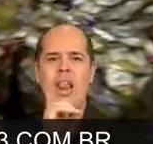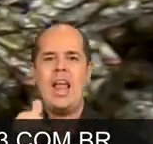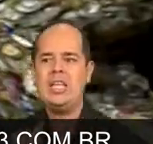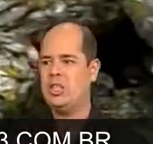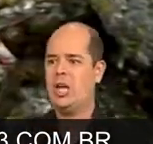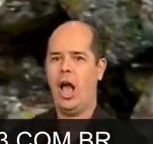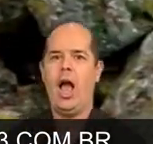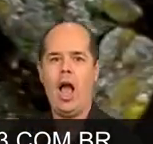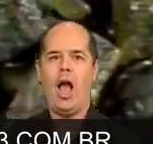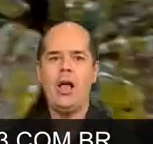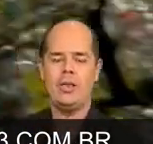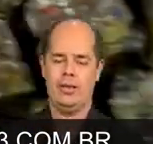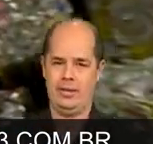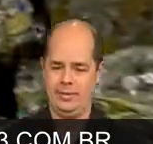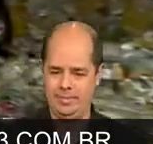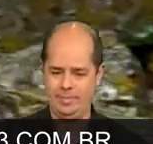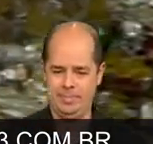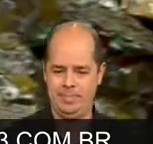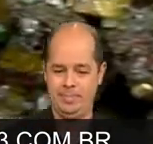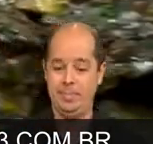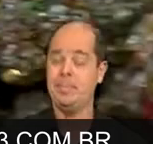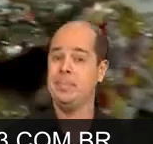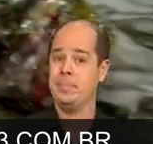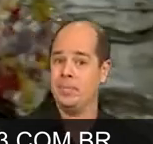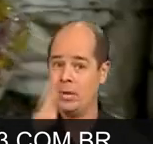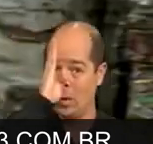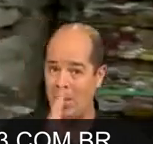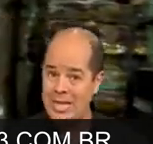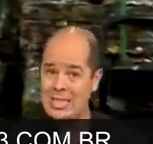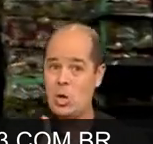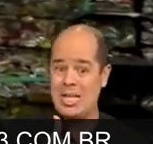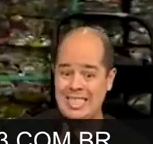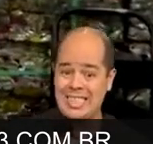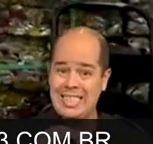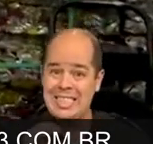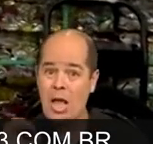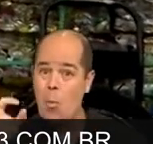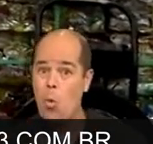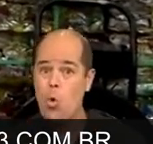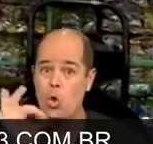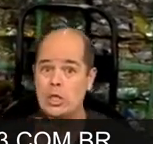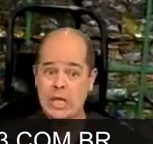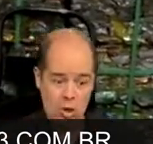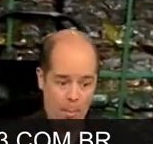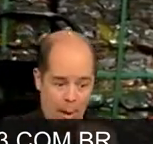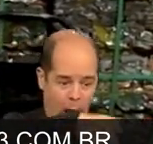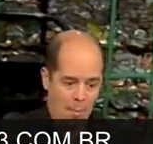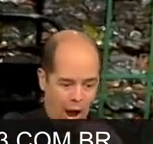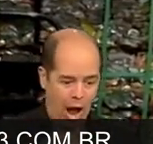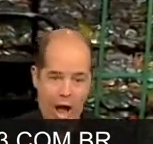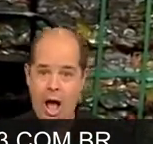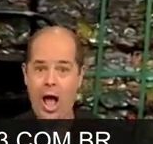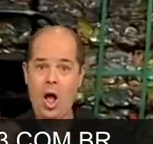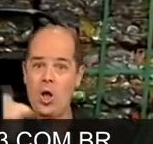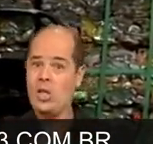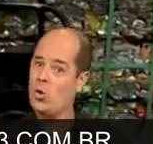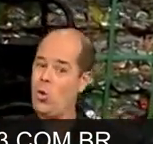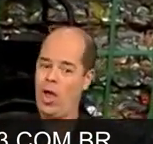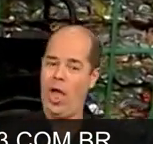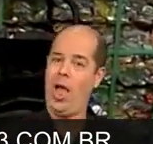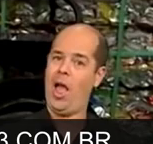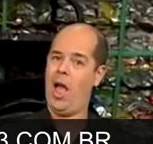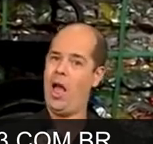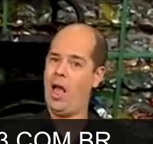reciclou 100% das latinhas de bebidas. Segundo dados do setor, esse recorde foi atingido no